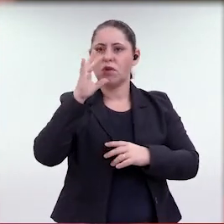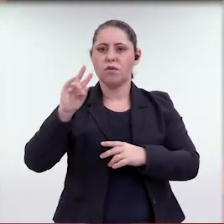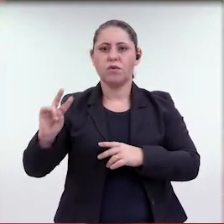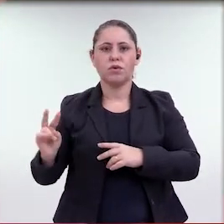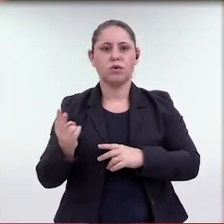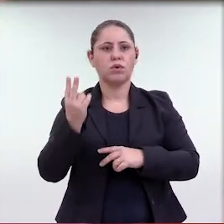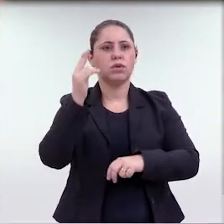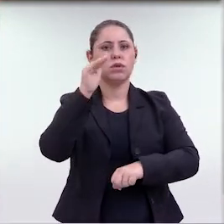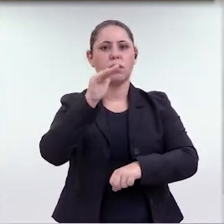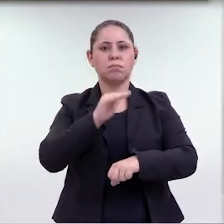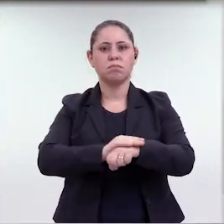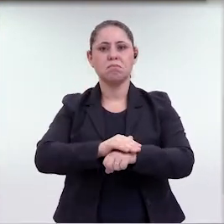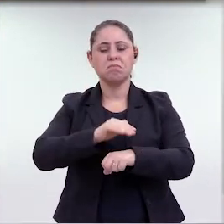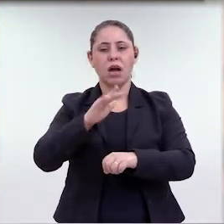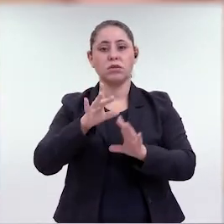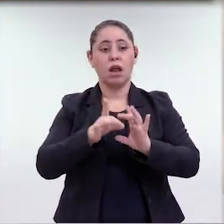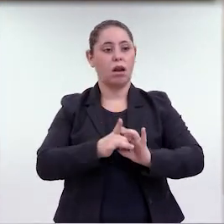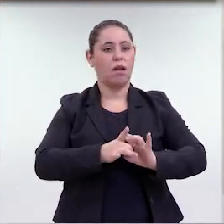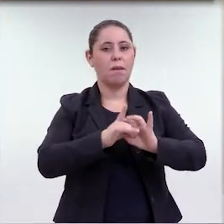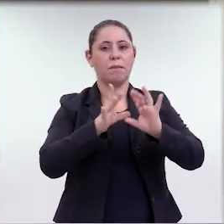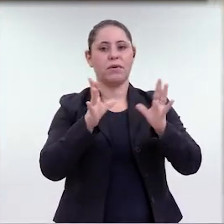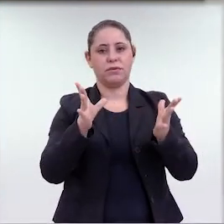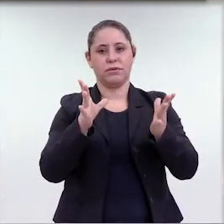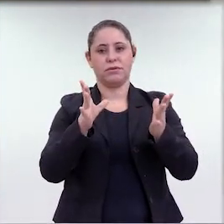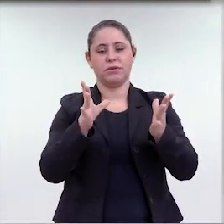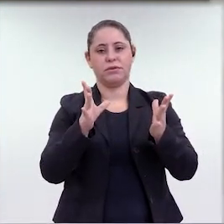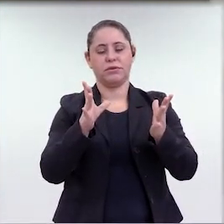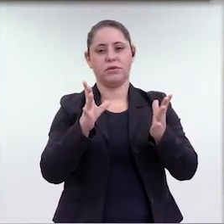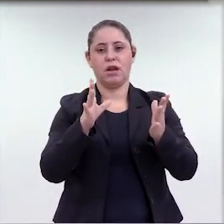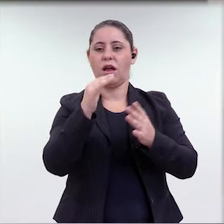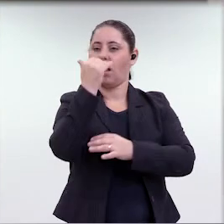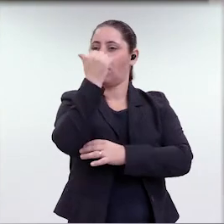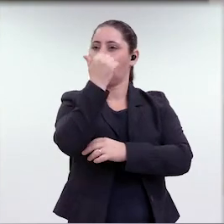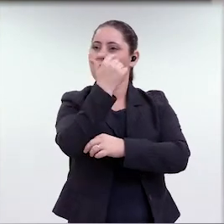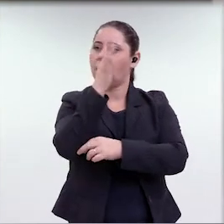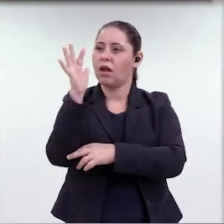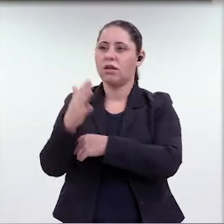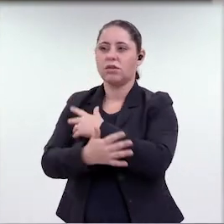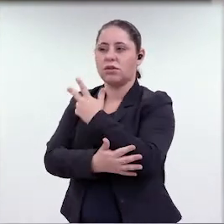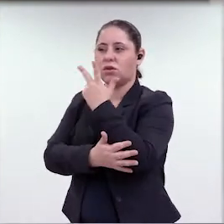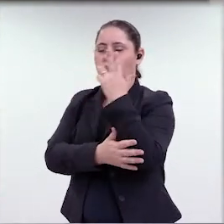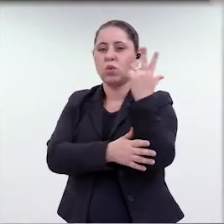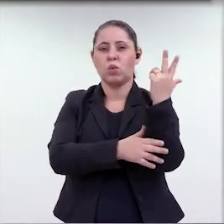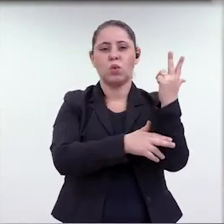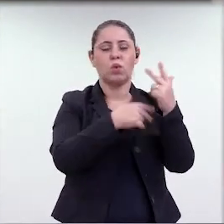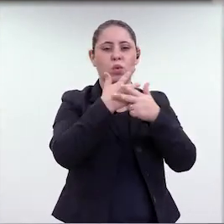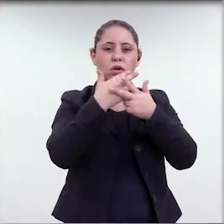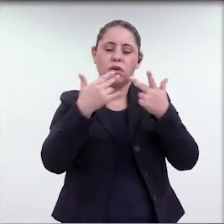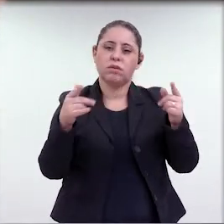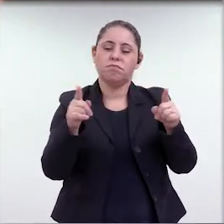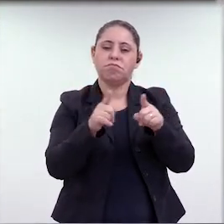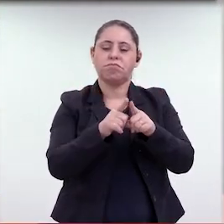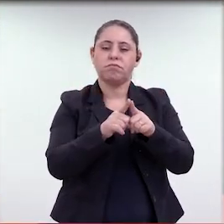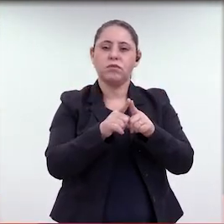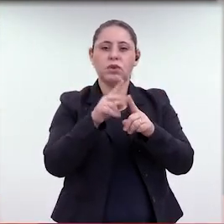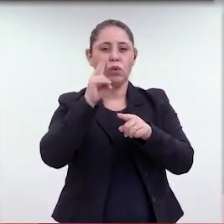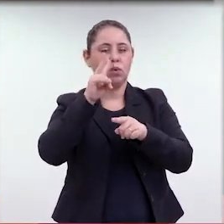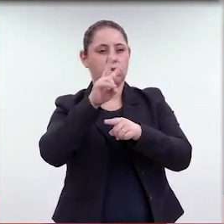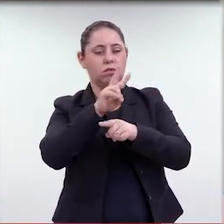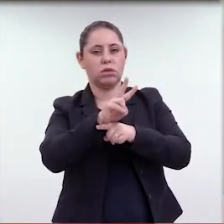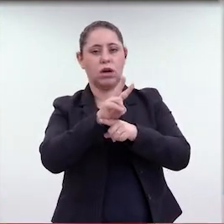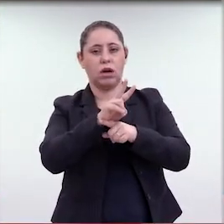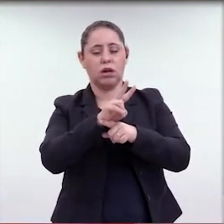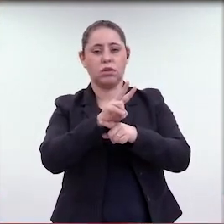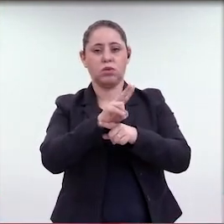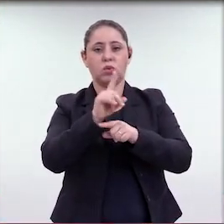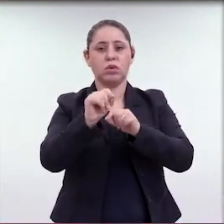Essa liberdade, a natureza, tudo isso. Então, assim, querendo ou não, o cuidado vai muito além do que só a saúde, né?